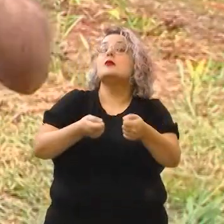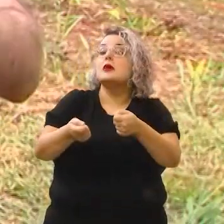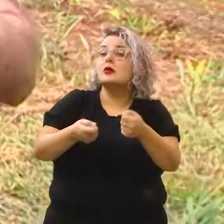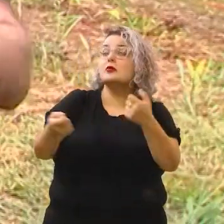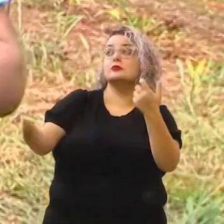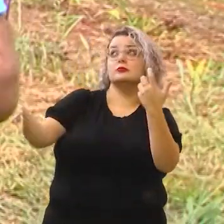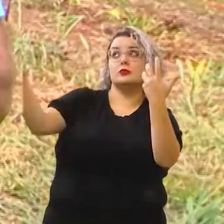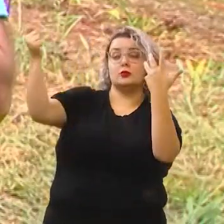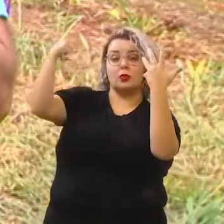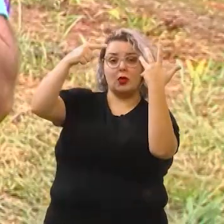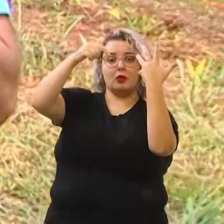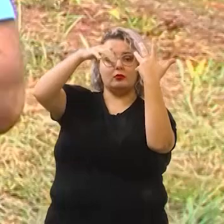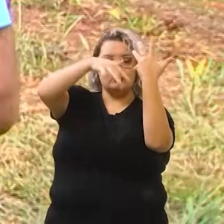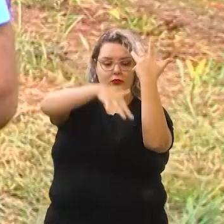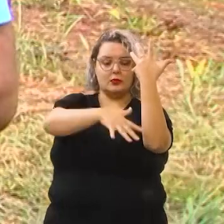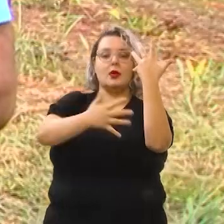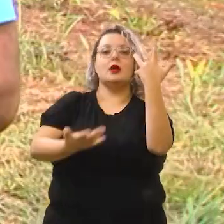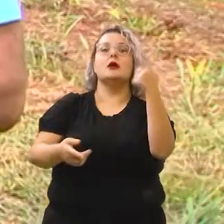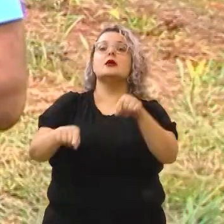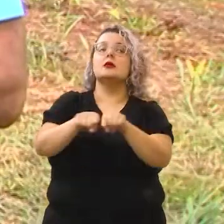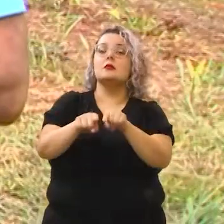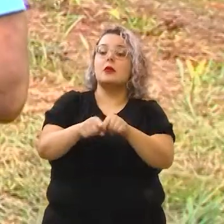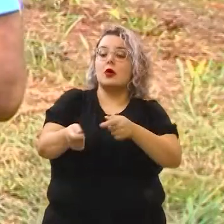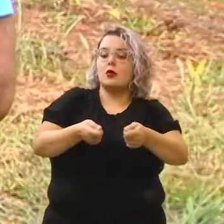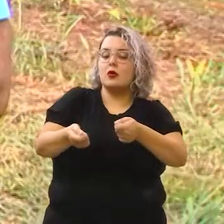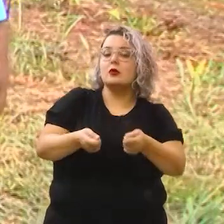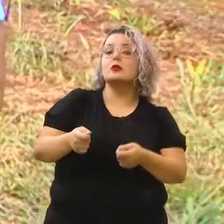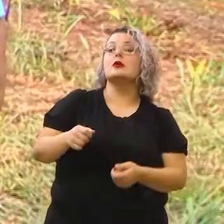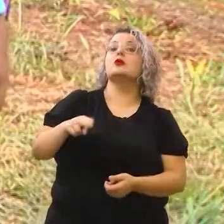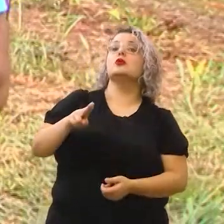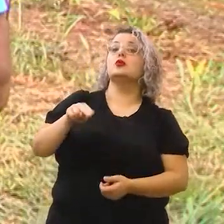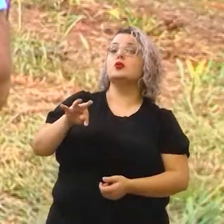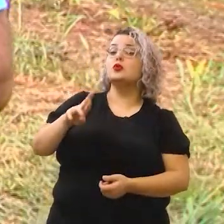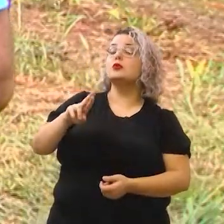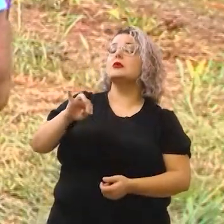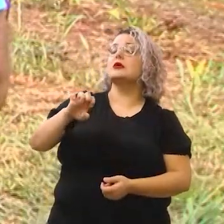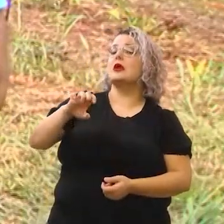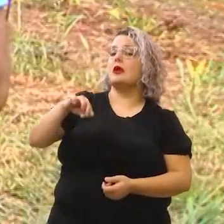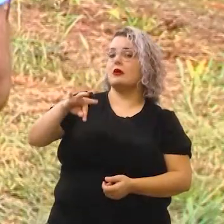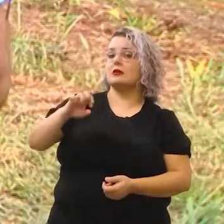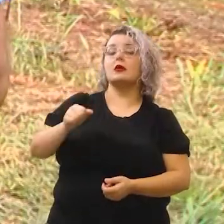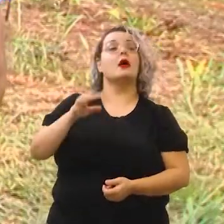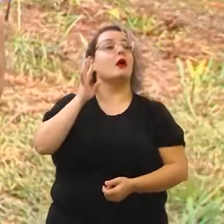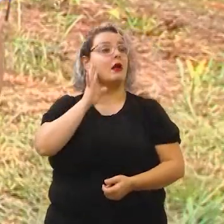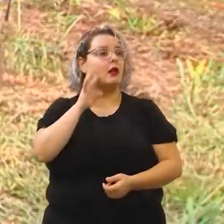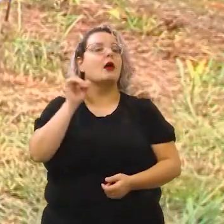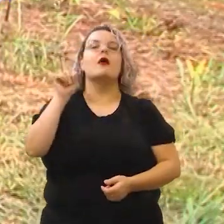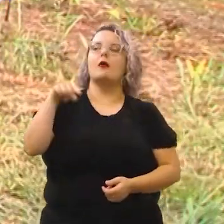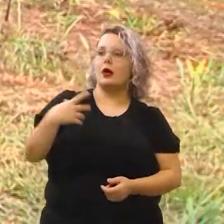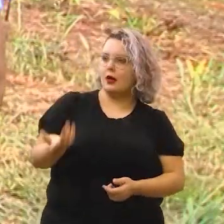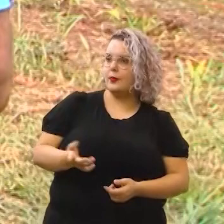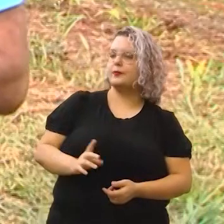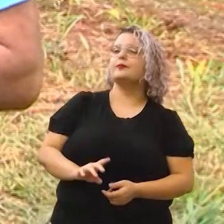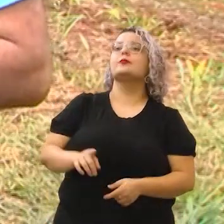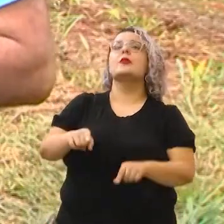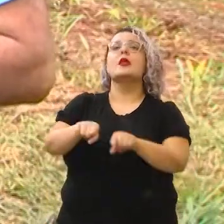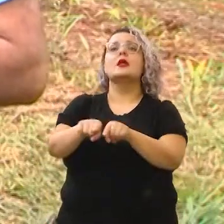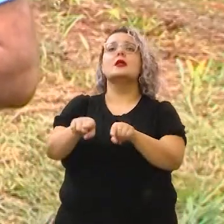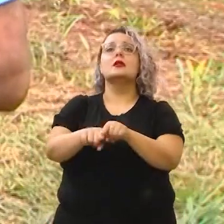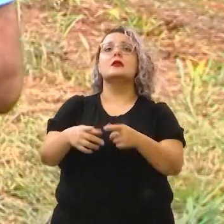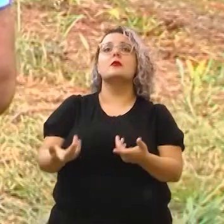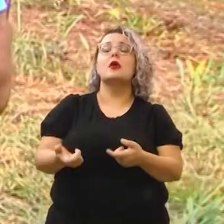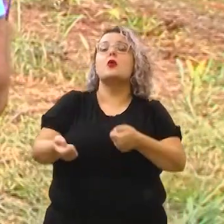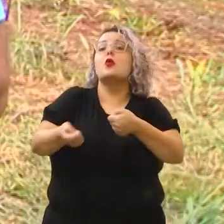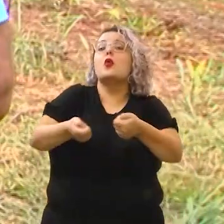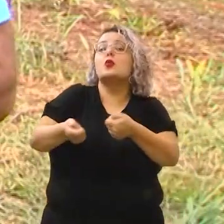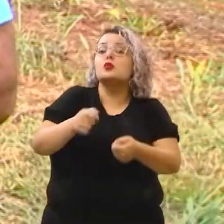controlando tanto a luz quanto o depósito de nutrientes. Olha que legal. Cara. Outra questão importante também é a questão do uso da água,